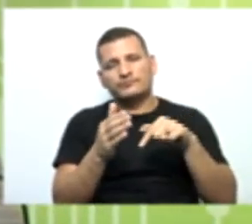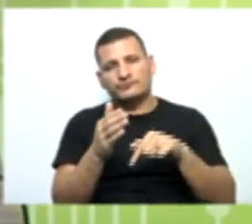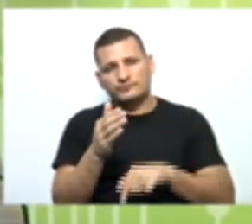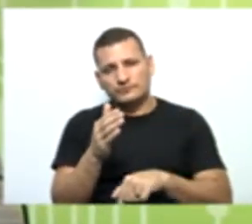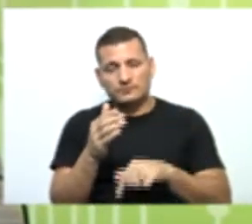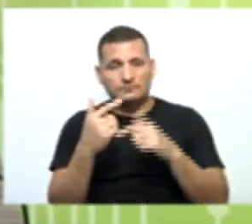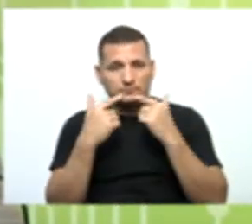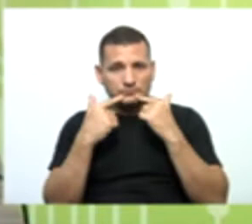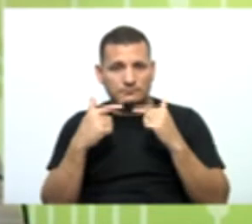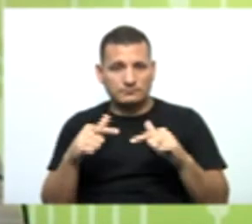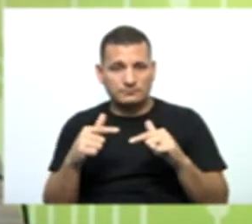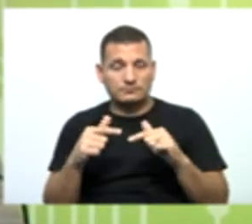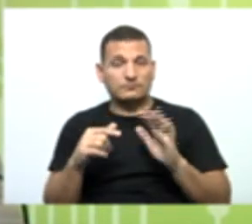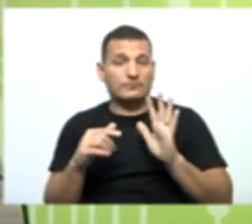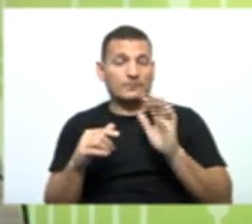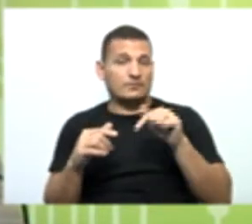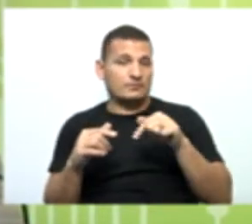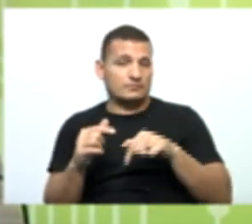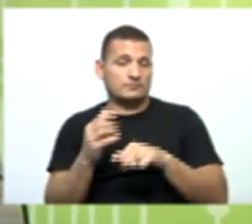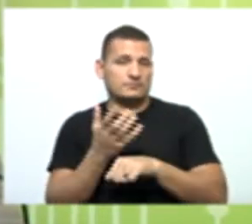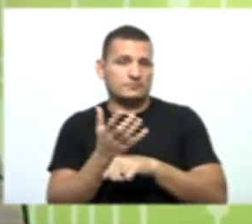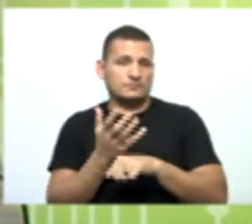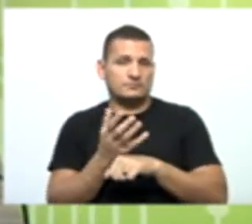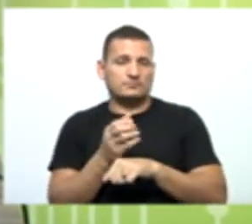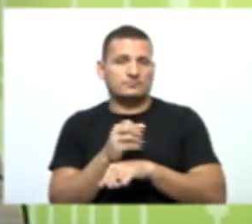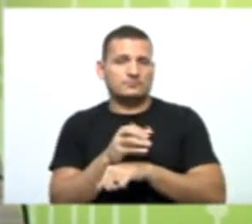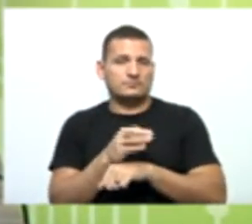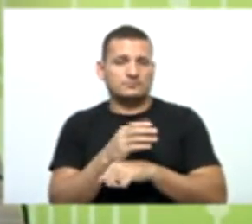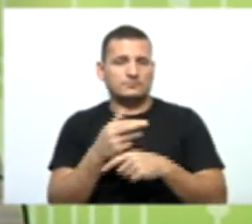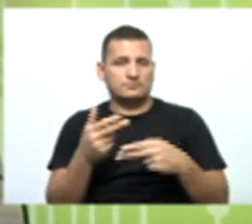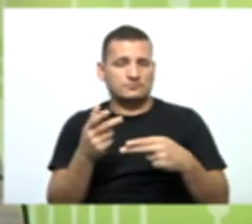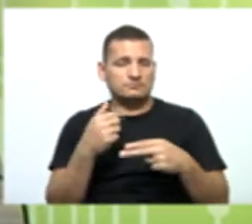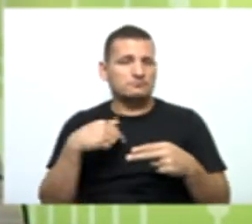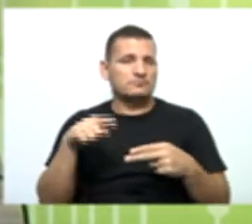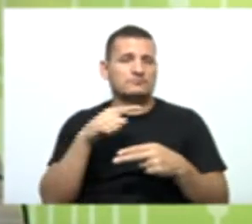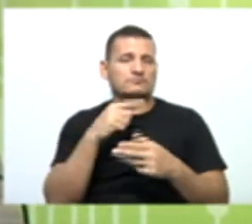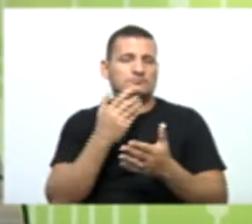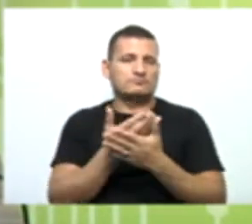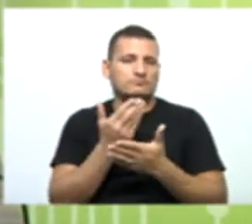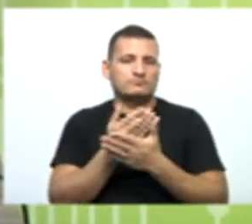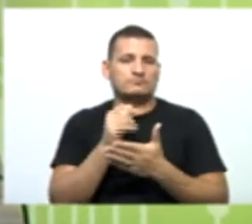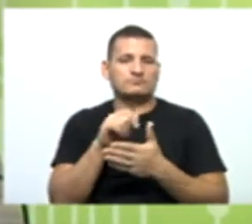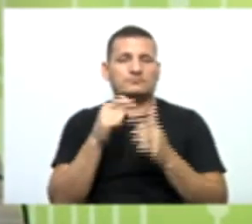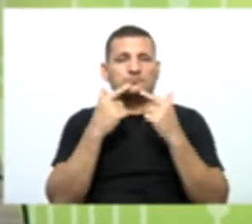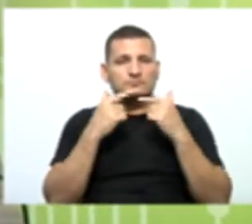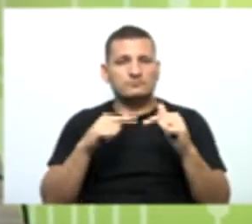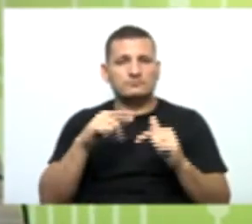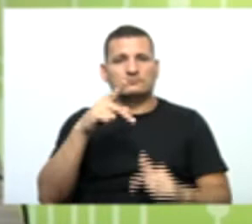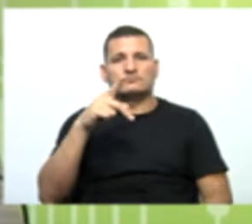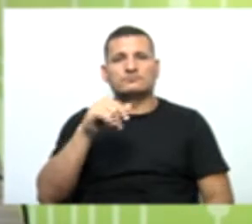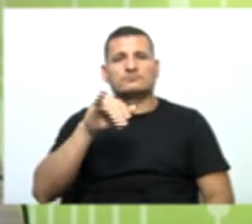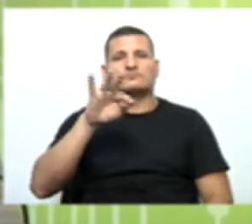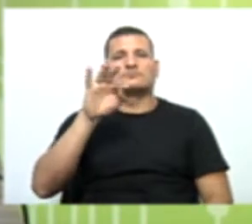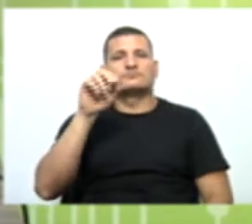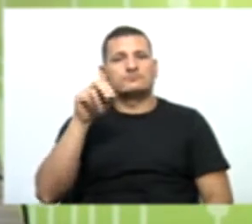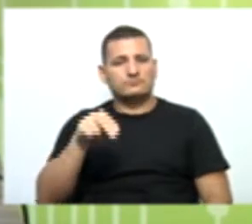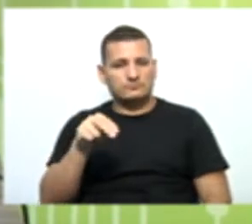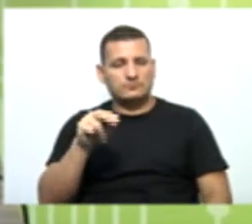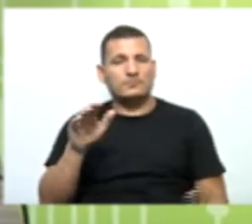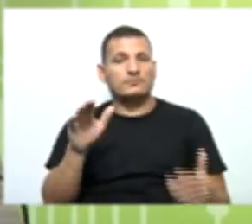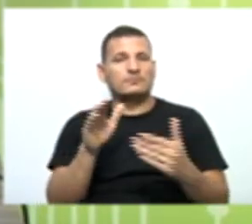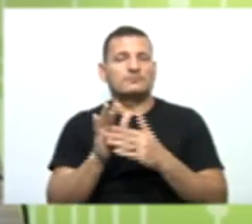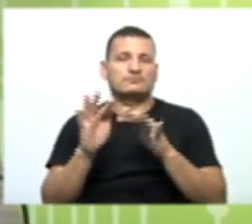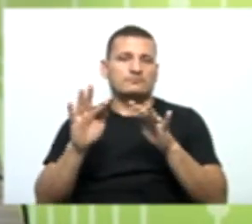determinada linguagem. Aqui na nossa disciplina de programação orientada a objetos, nós vamos trabalhar com a linguagem Python, certo? Até o